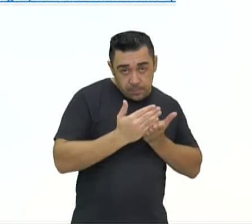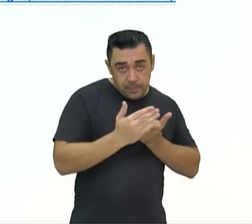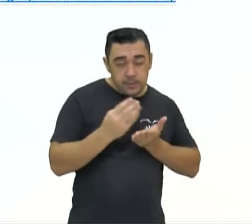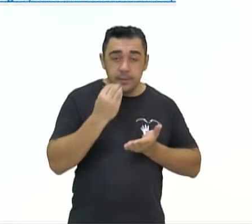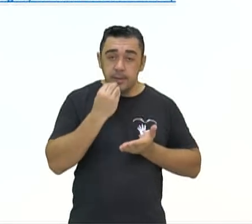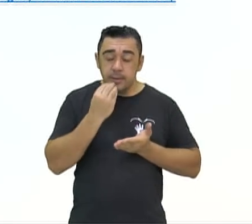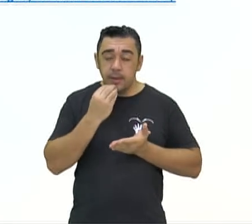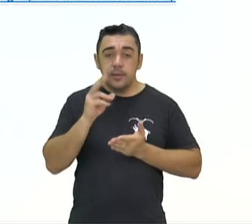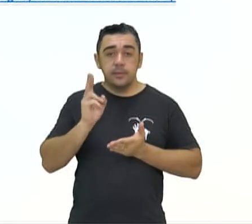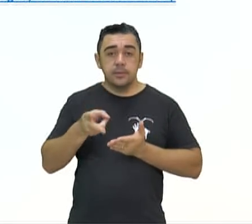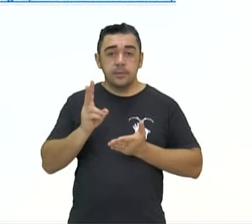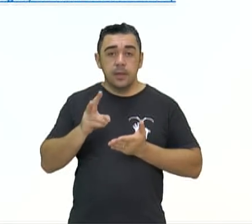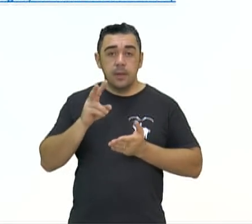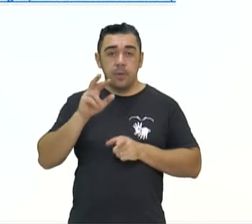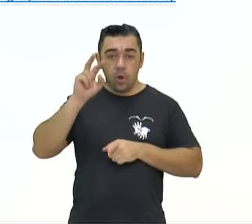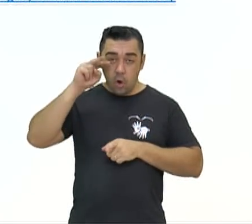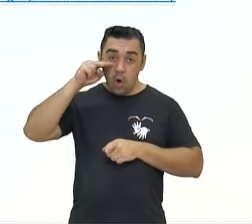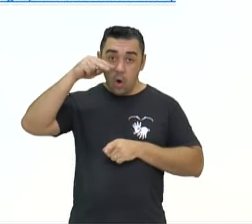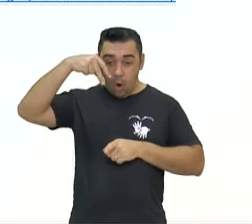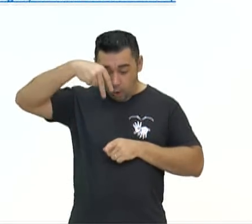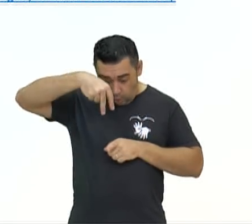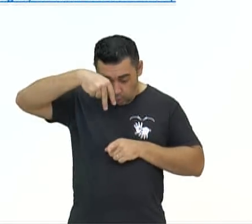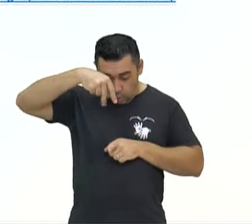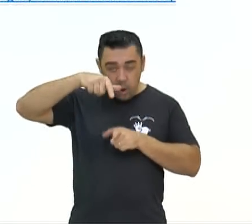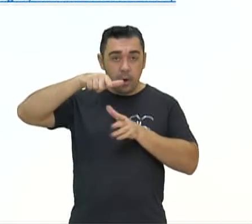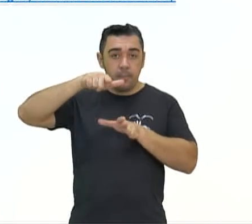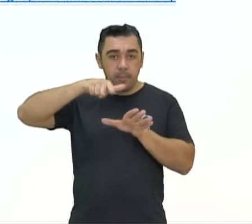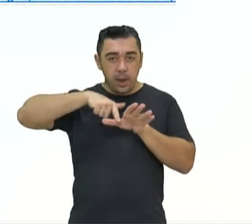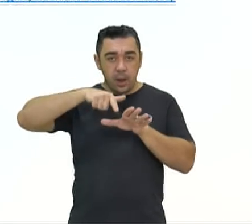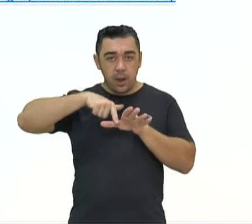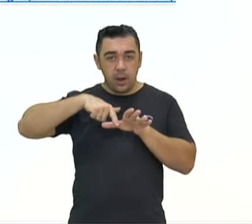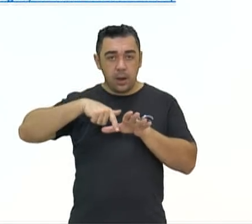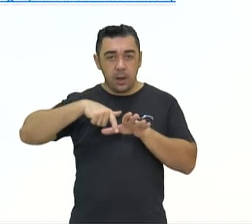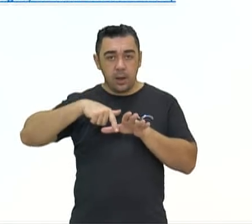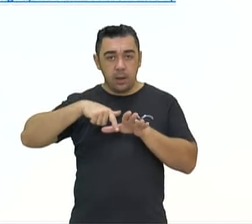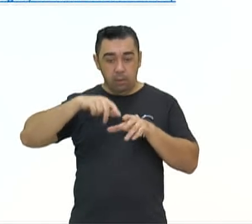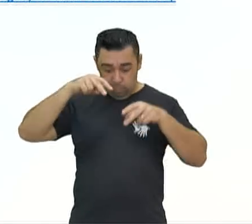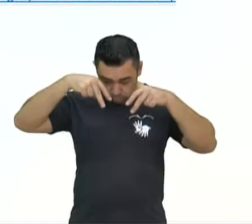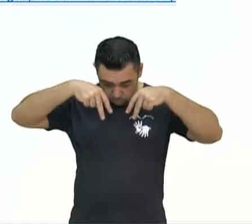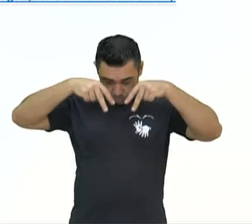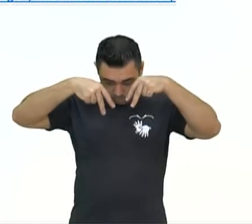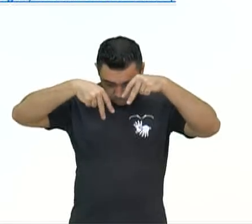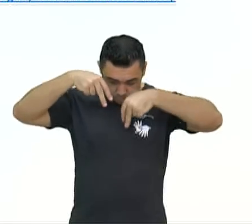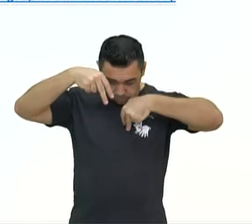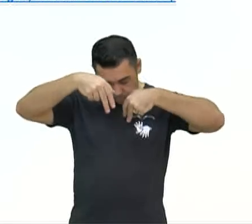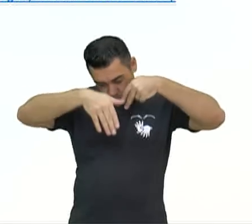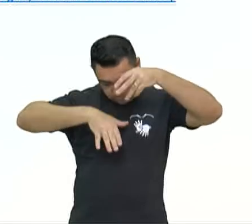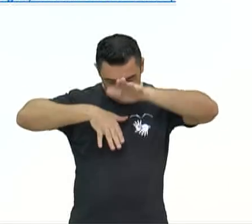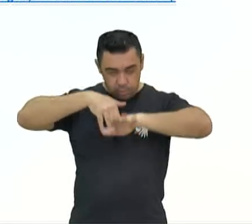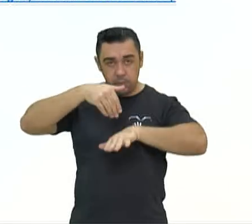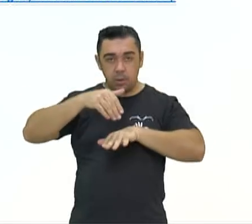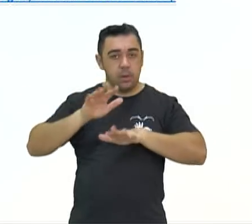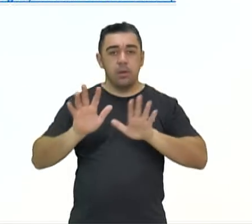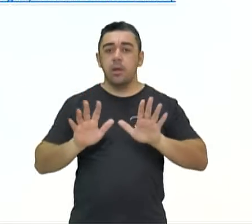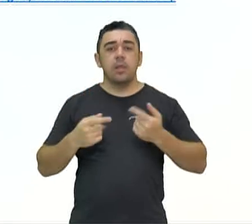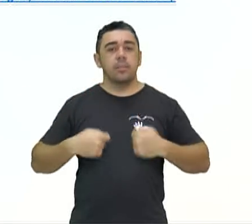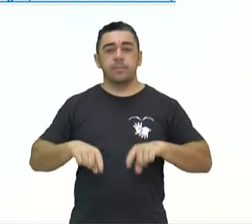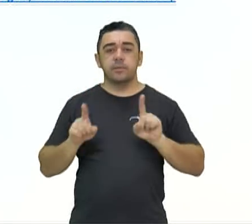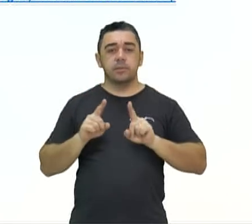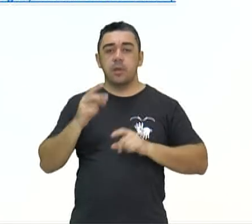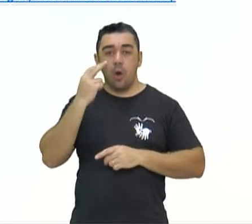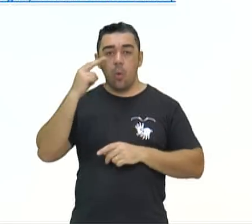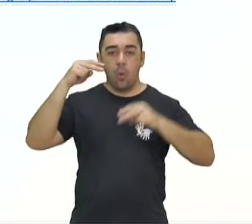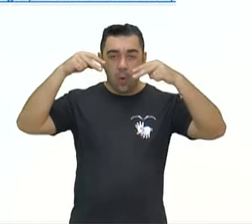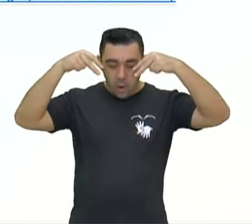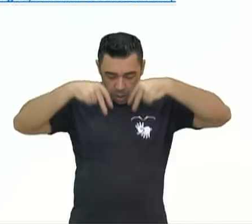tendem a olhar para os próprios pés. Lembram que a prof sempre falou para vocês que é importante essa consciência corporal, você não precisa olhar